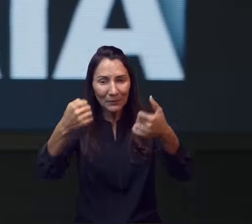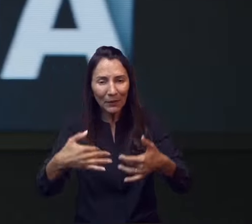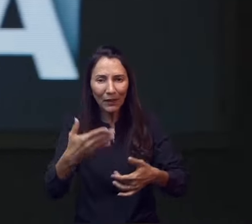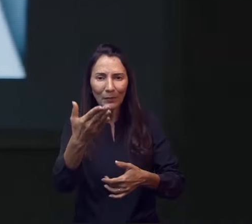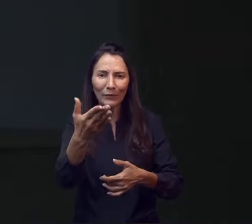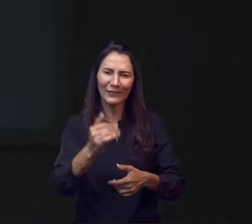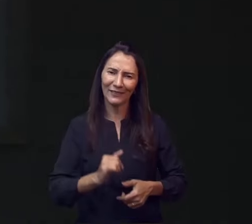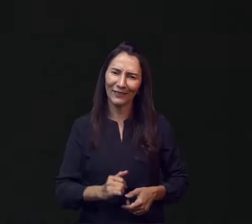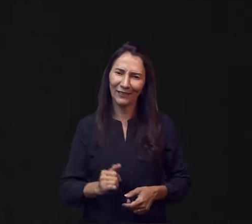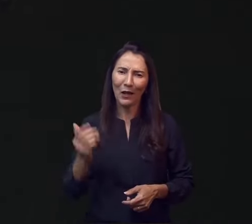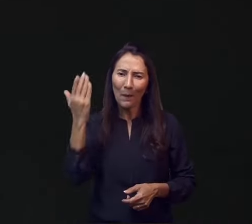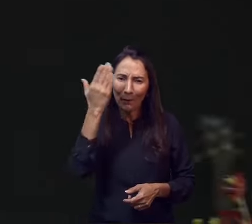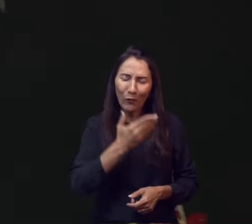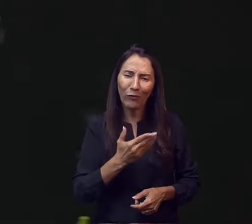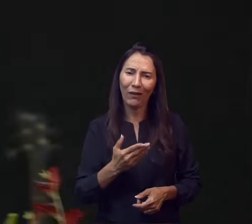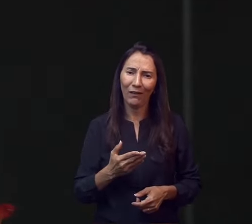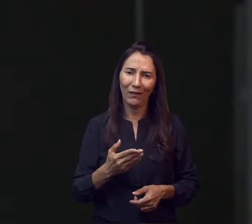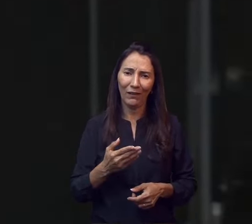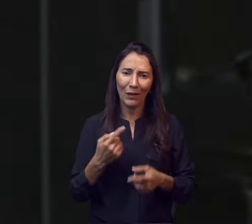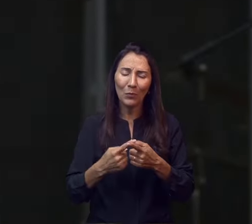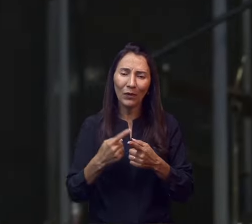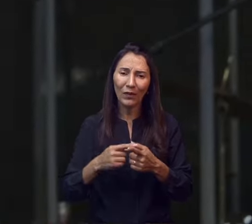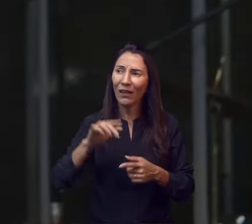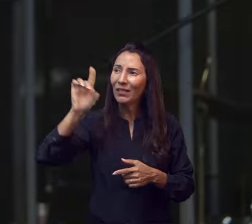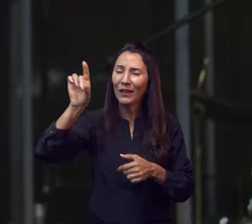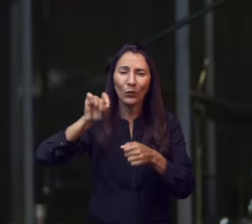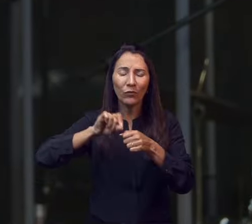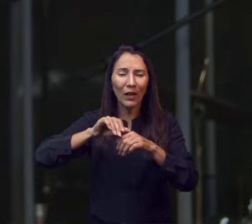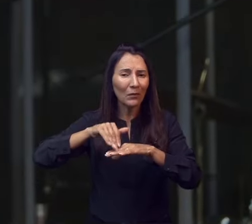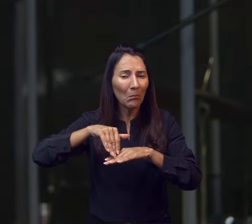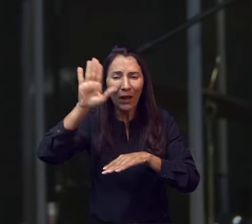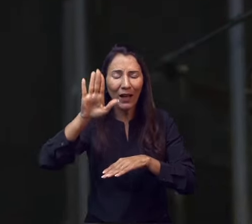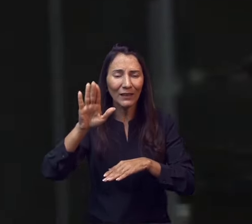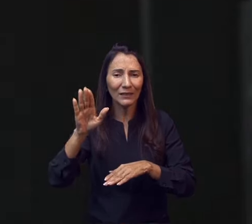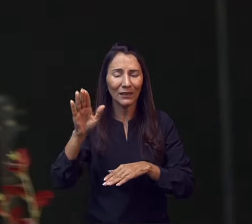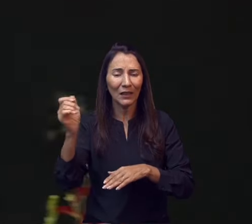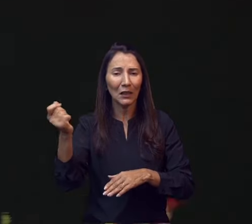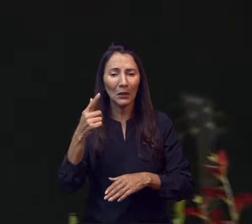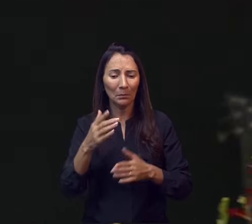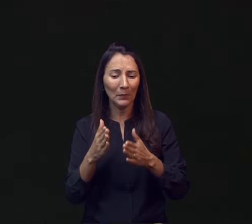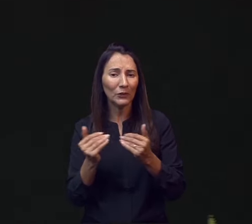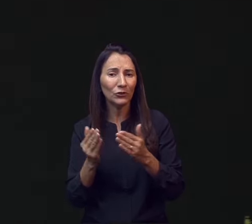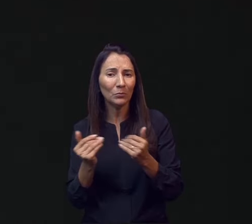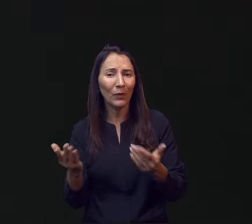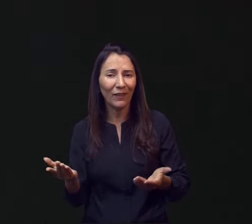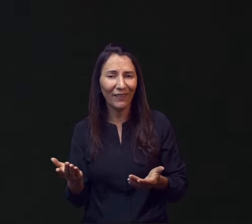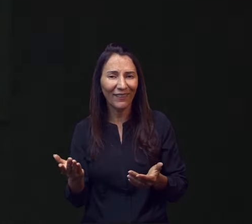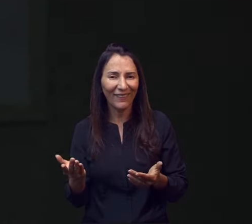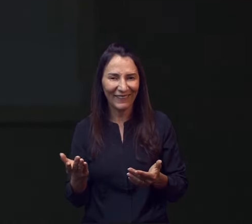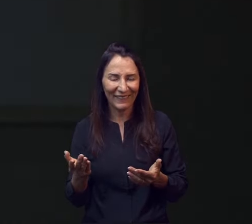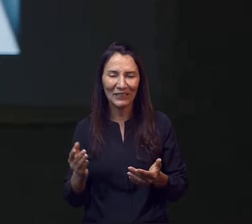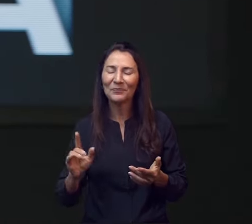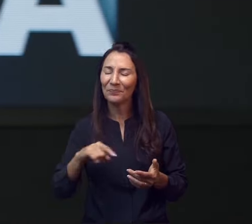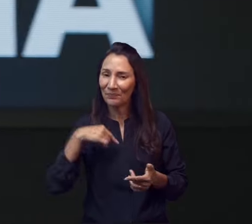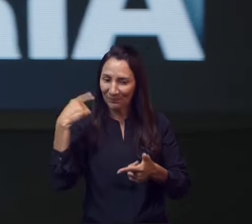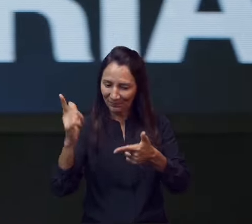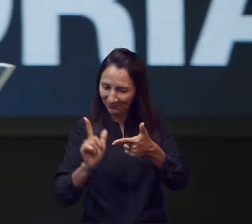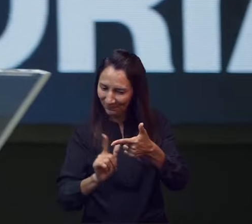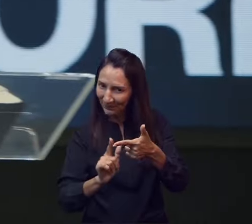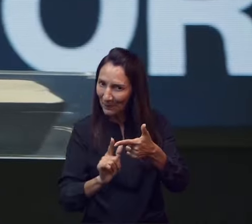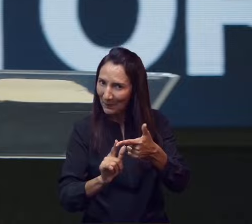provar para você porque Deus faz além do que pedimos Depois tem uma segunda afirmação que